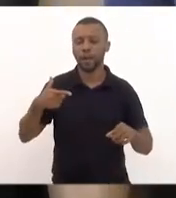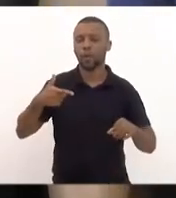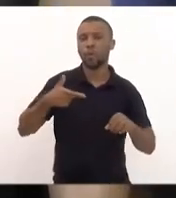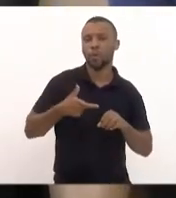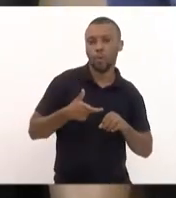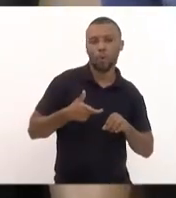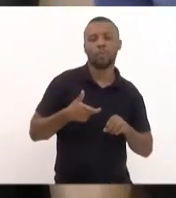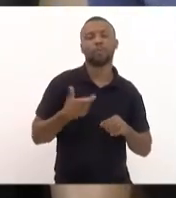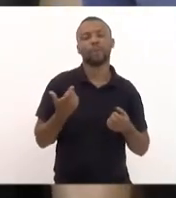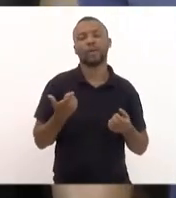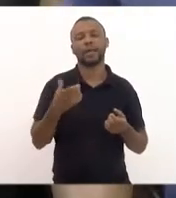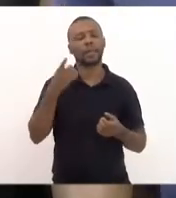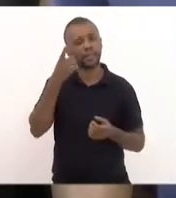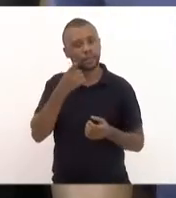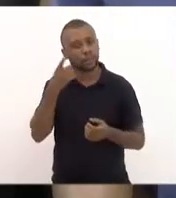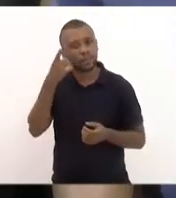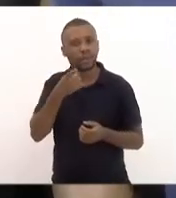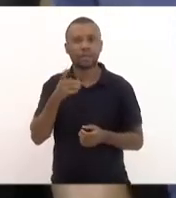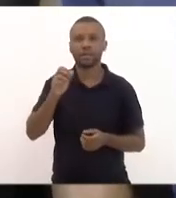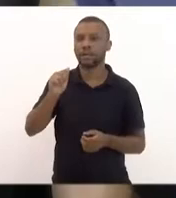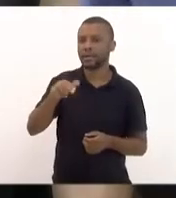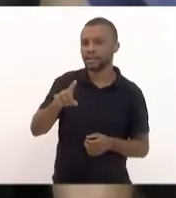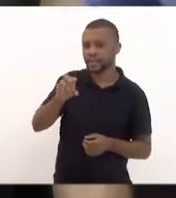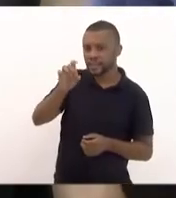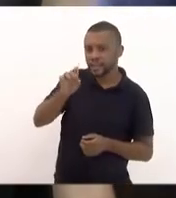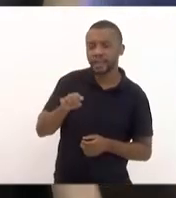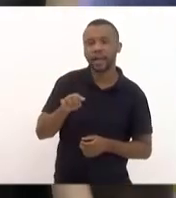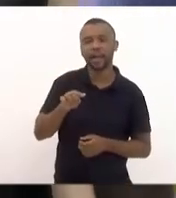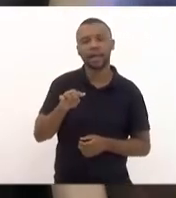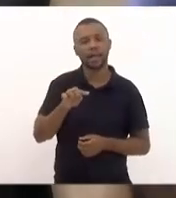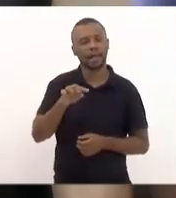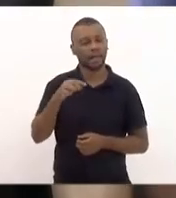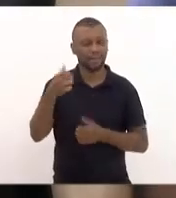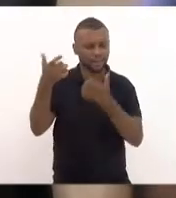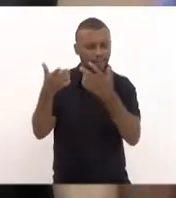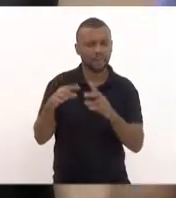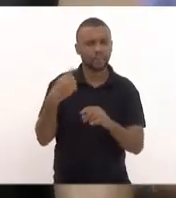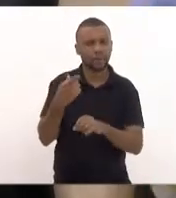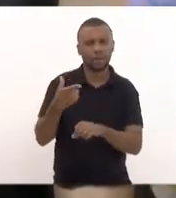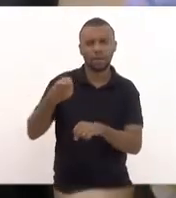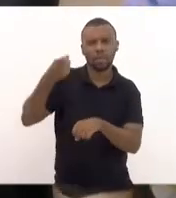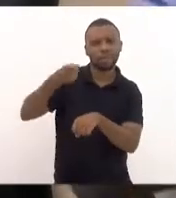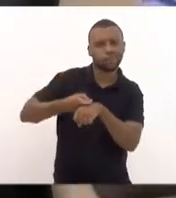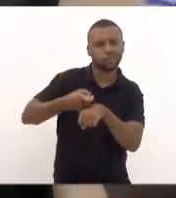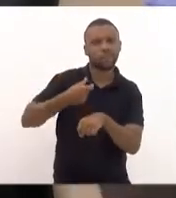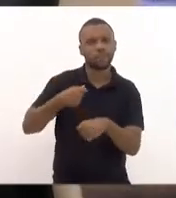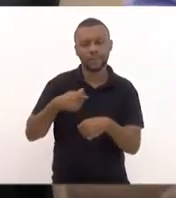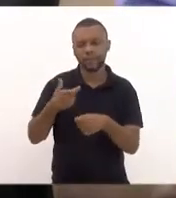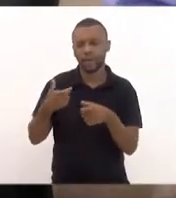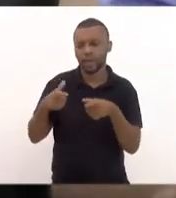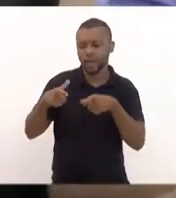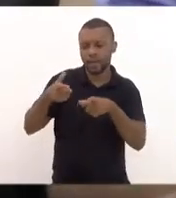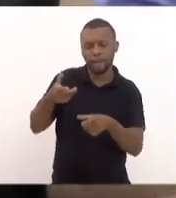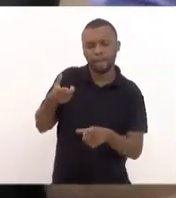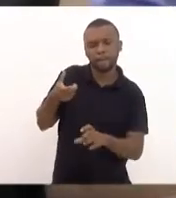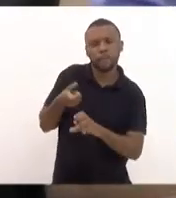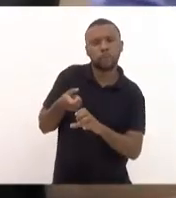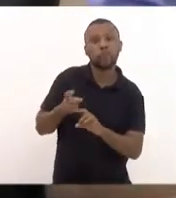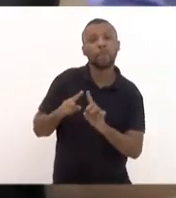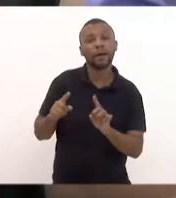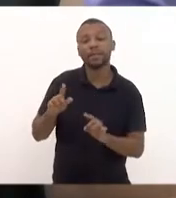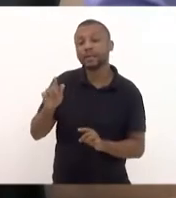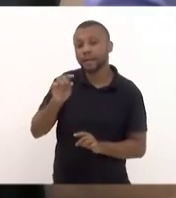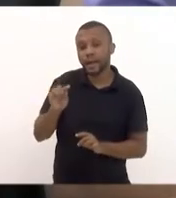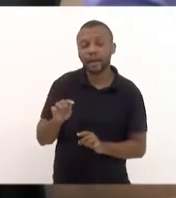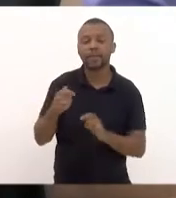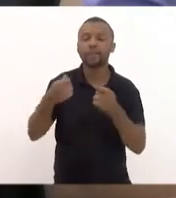isso, o deputado André, não era necessário dizer que nós éramos ignorantes, que na verdade aquilo tinha que reinjetar mesmo para extrair petróleo, mas a gente precisa de gás para industrializar